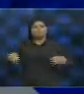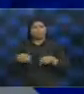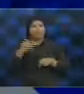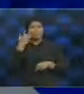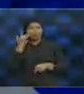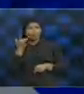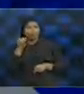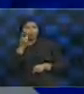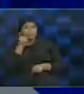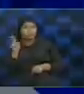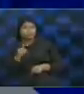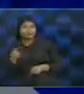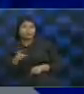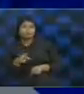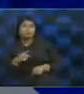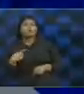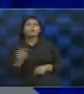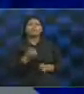nós podemos administrar até